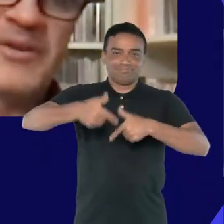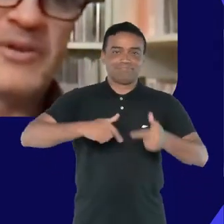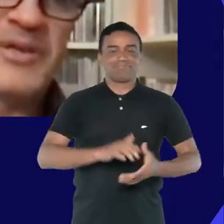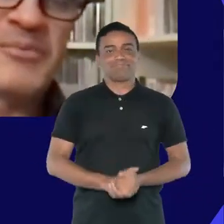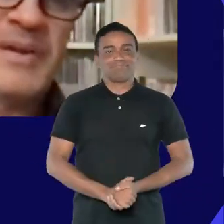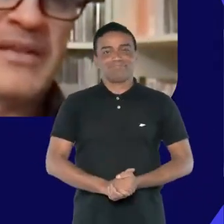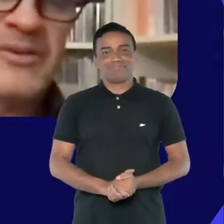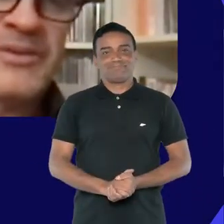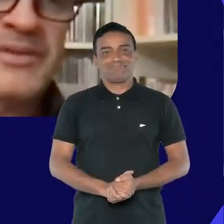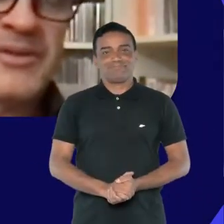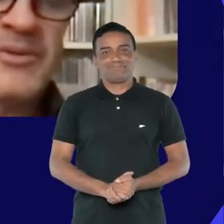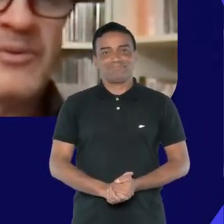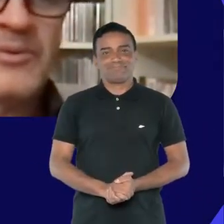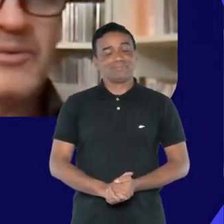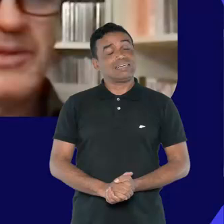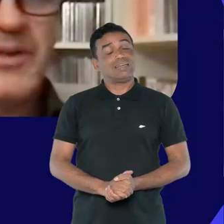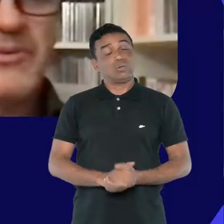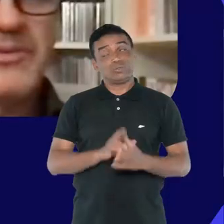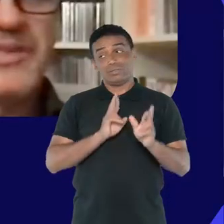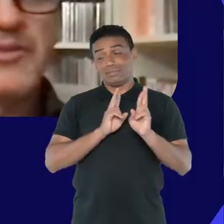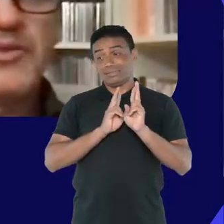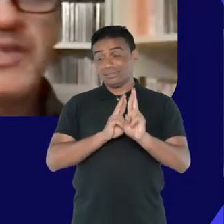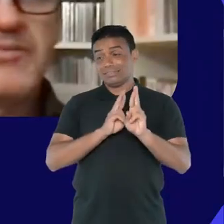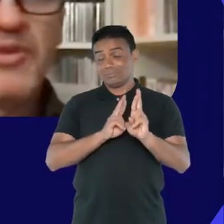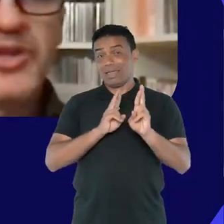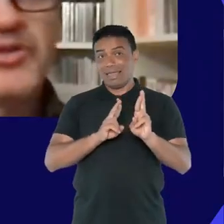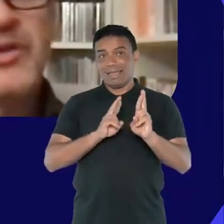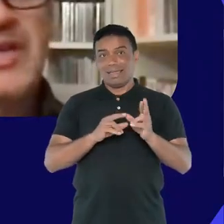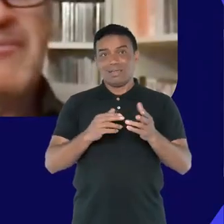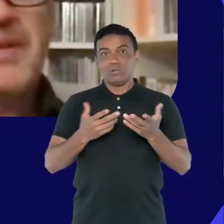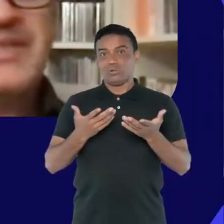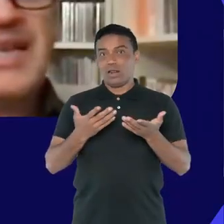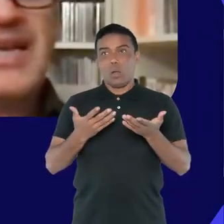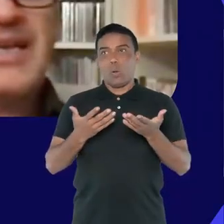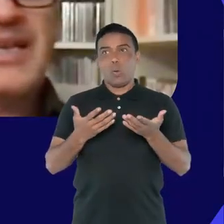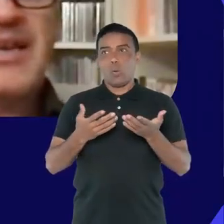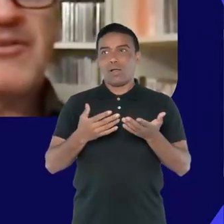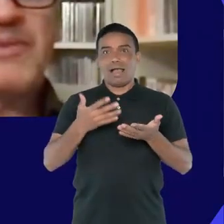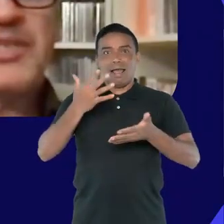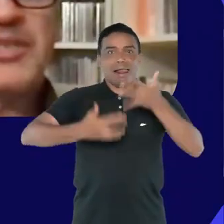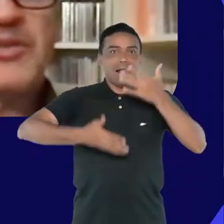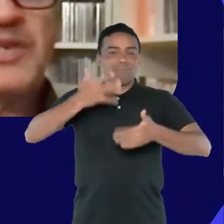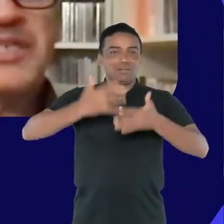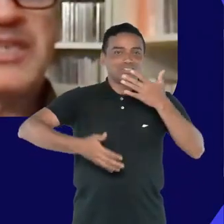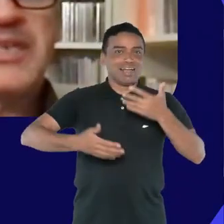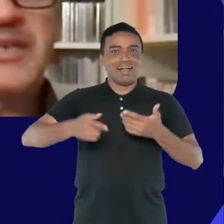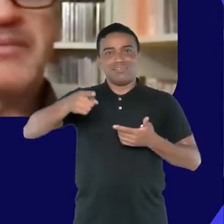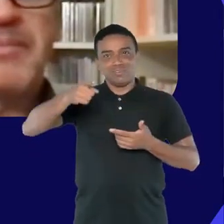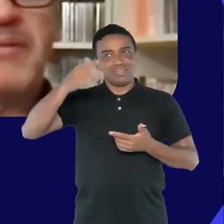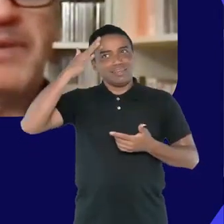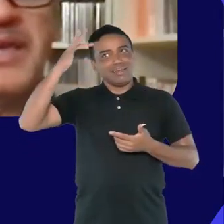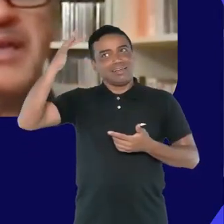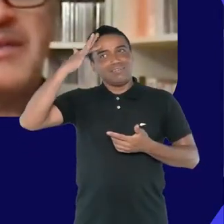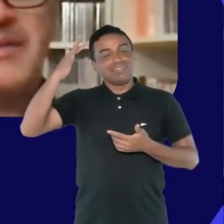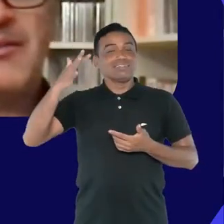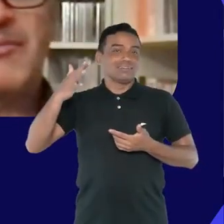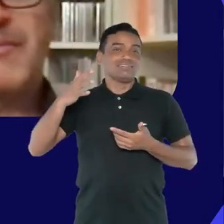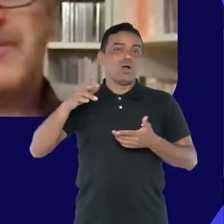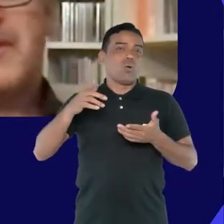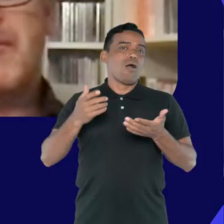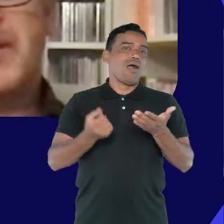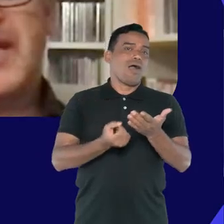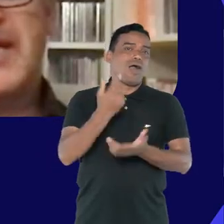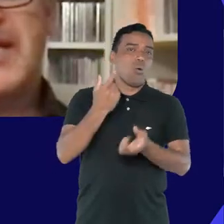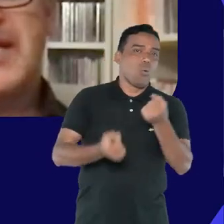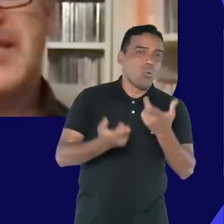Pois eu espero não desiludir muito, mas há aqui algumas questões que para mim